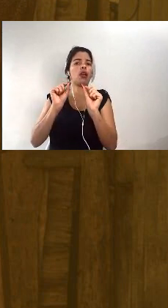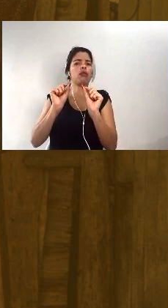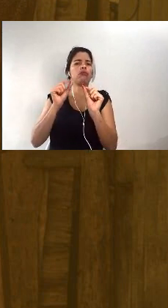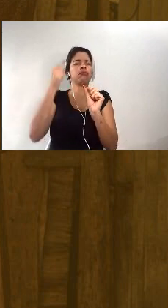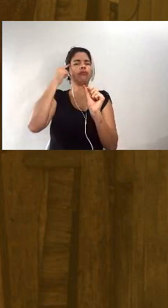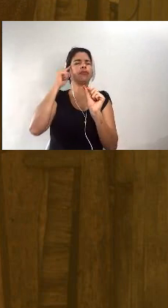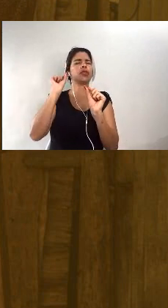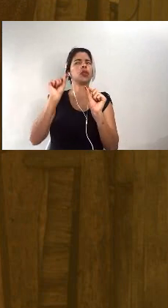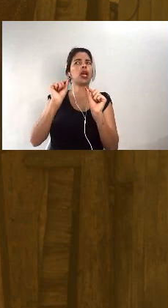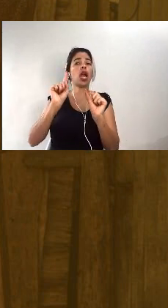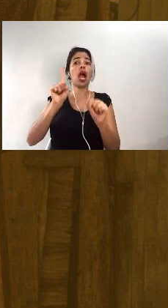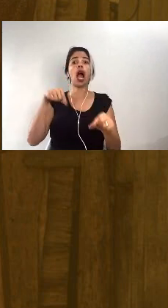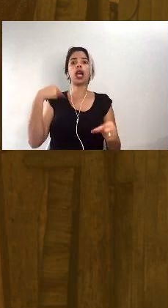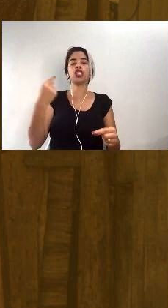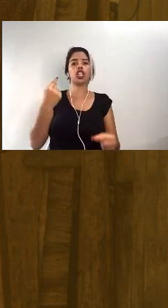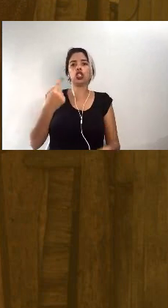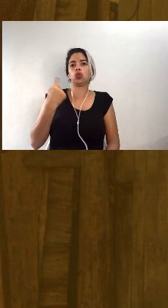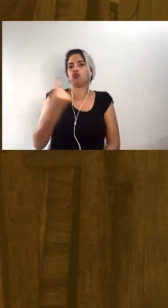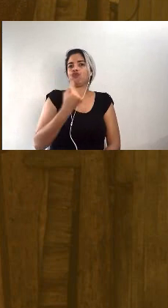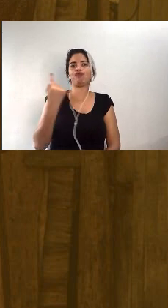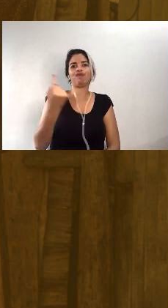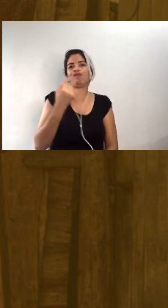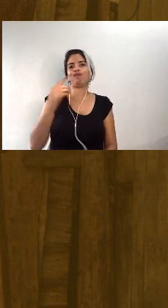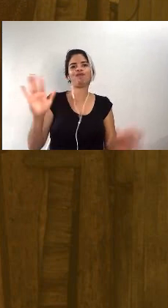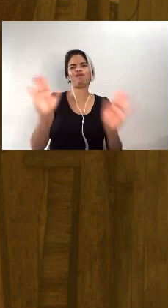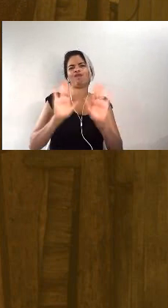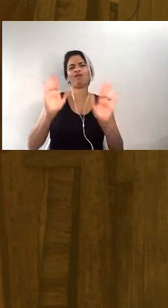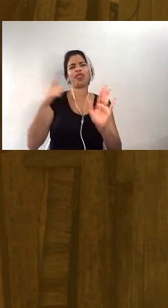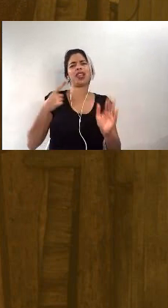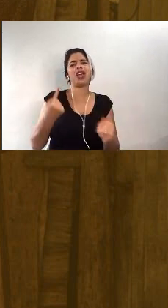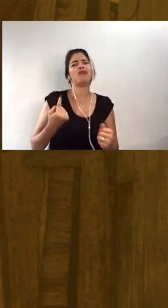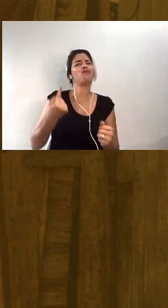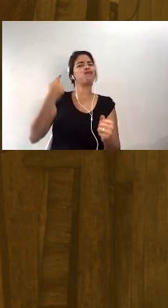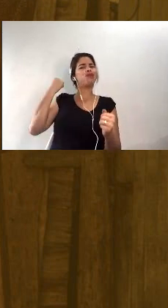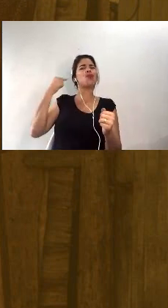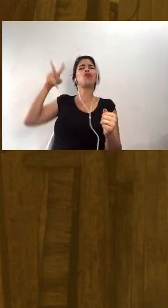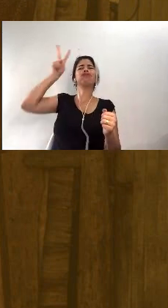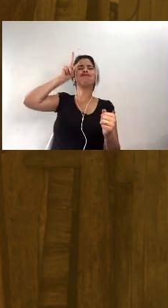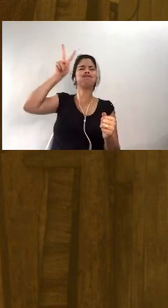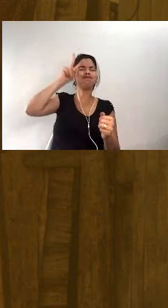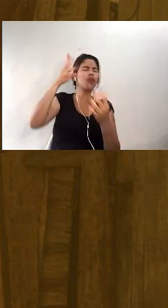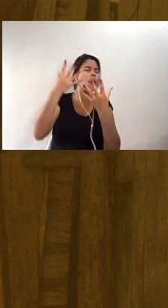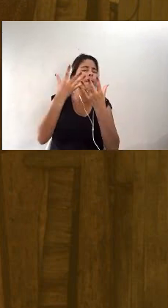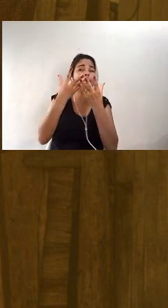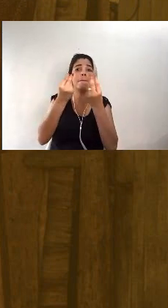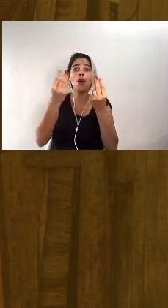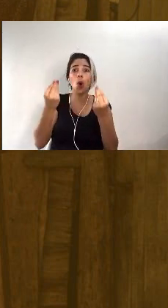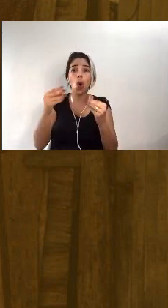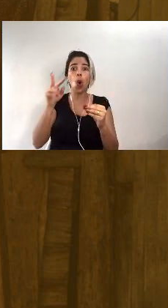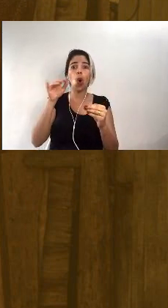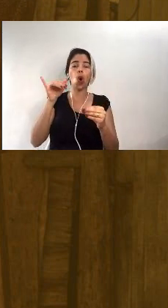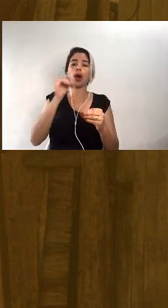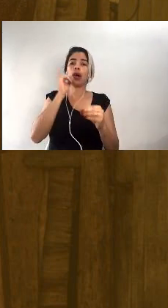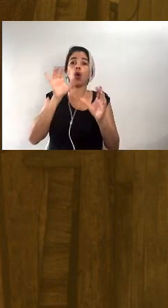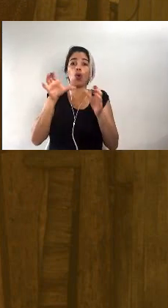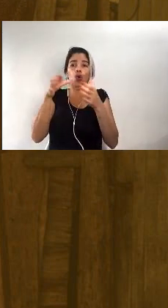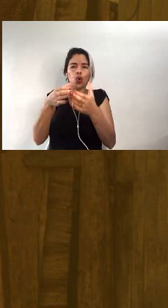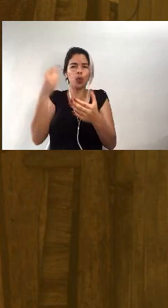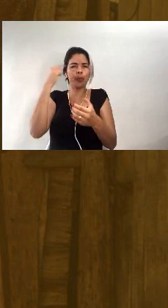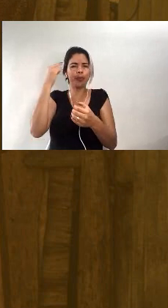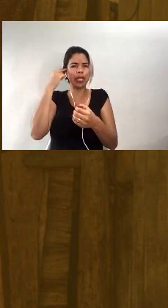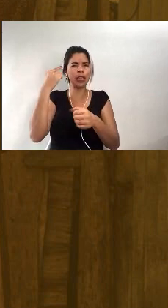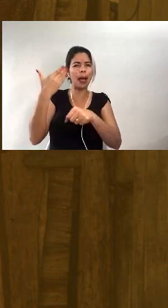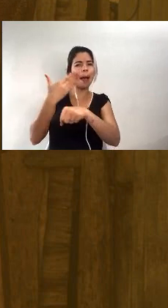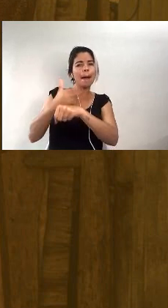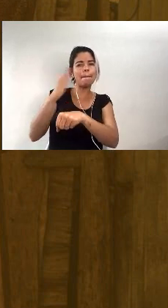Tem muita história antes, né? Tem muita construção antes de nós, este grupo aqui que está reunido, para pensar práticas antirracistas